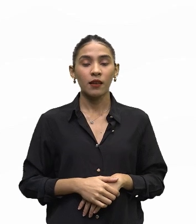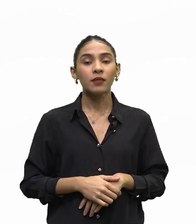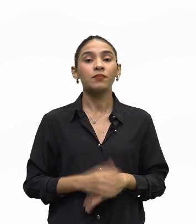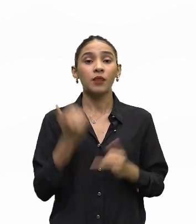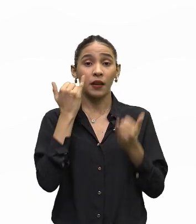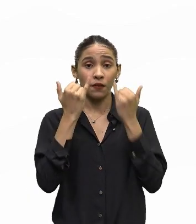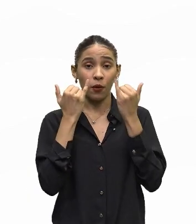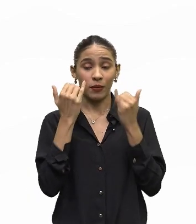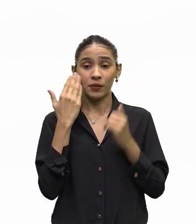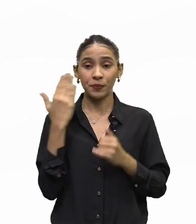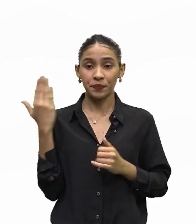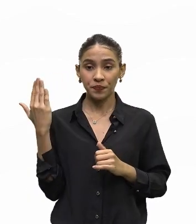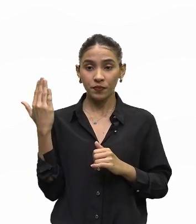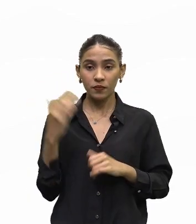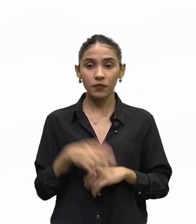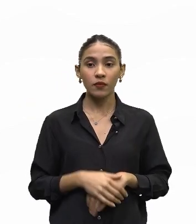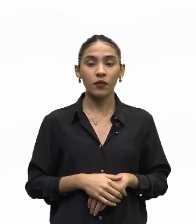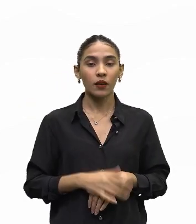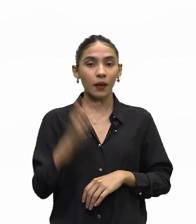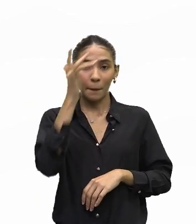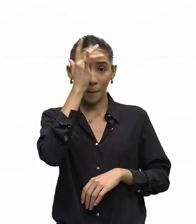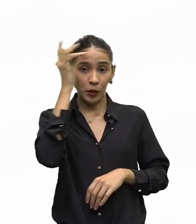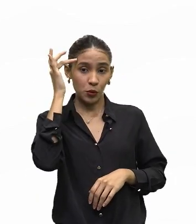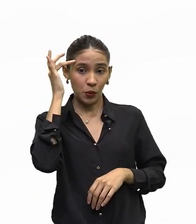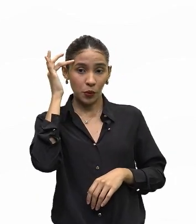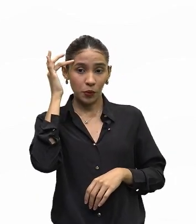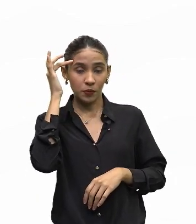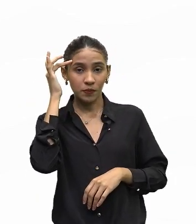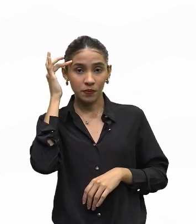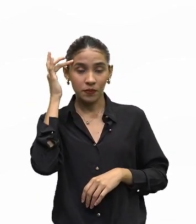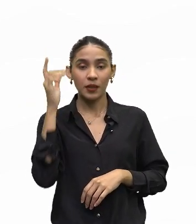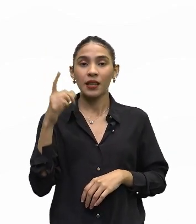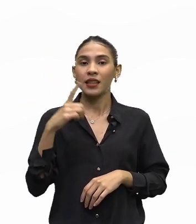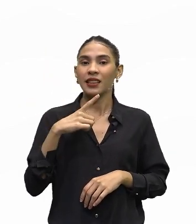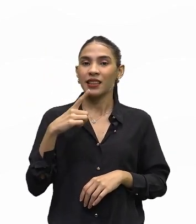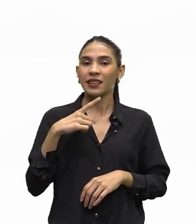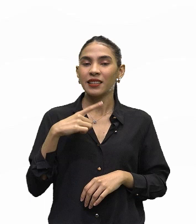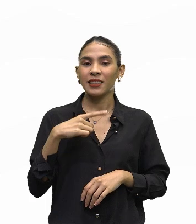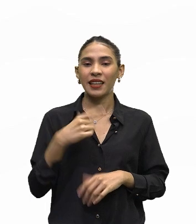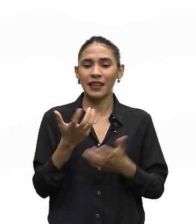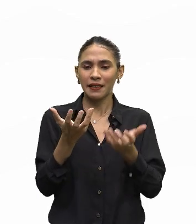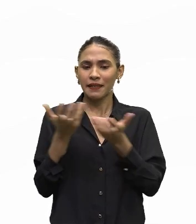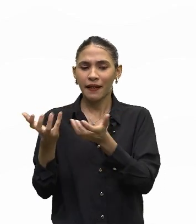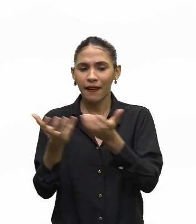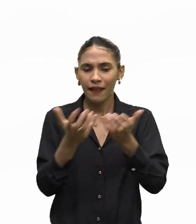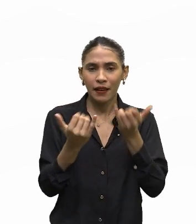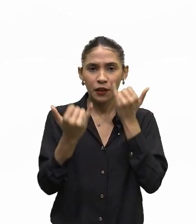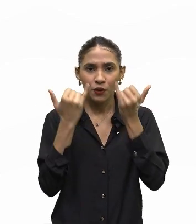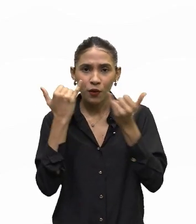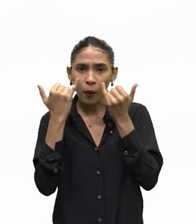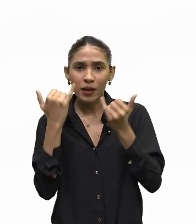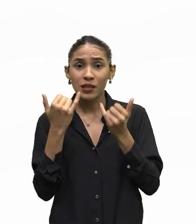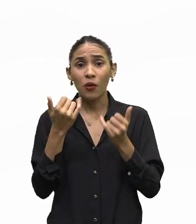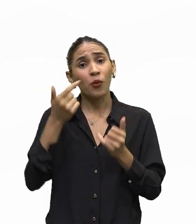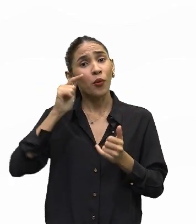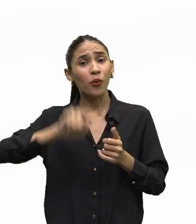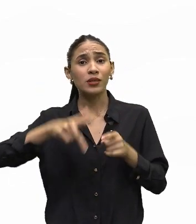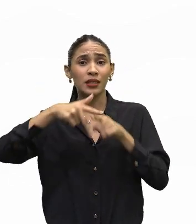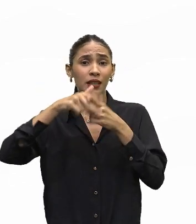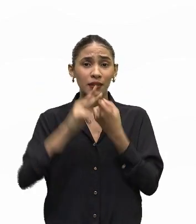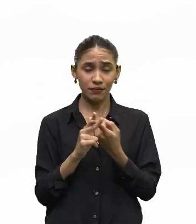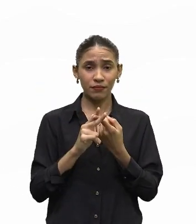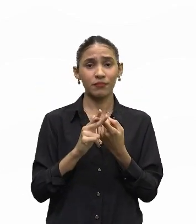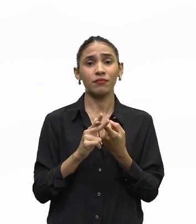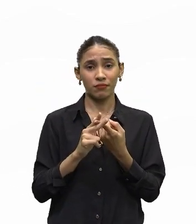da informação. A pessoa busca por excesso de informações para solucionar seus problemas.